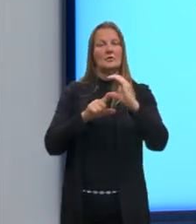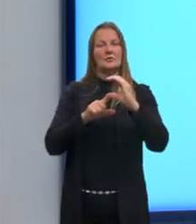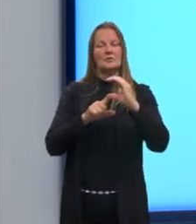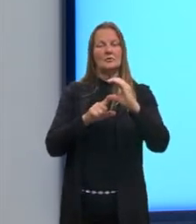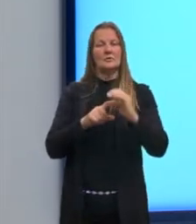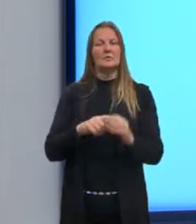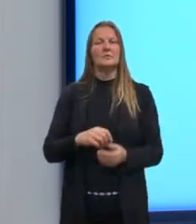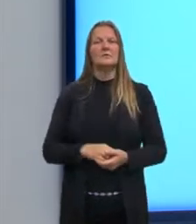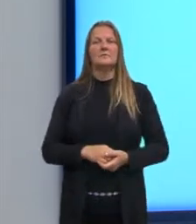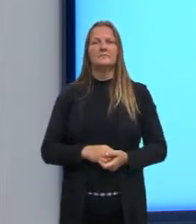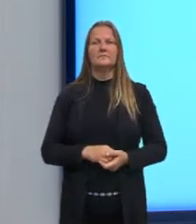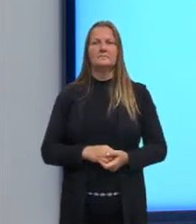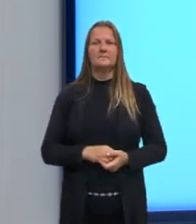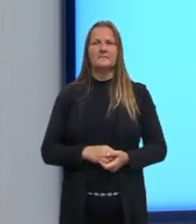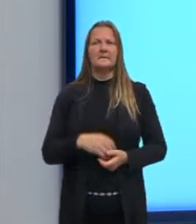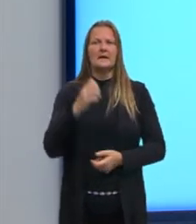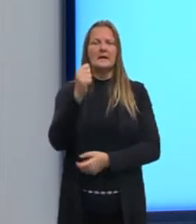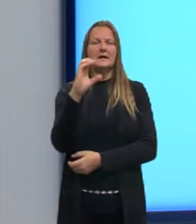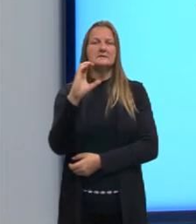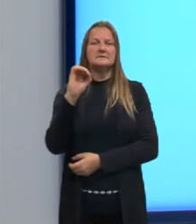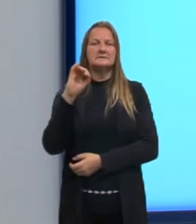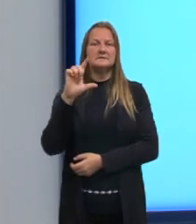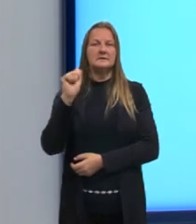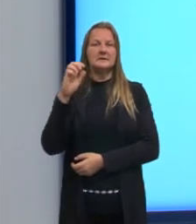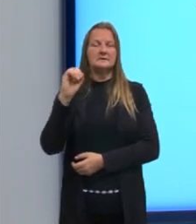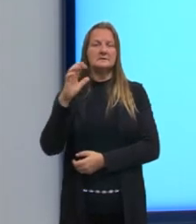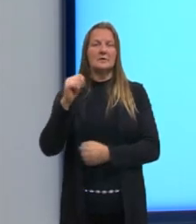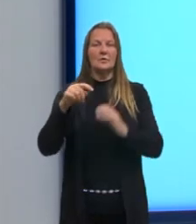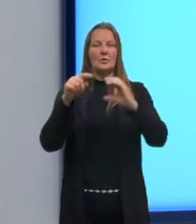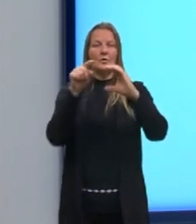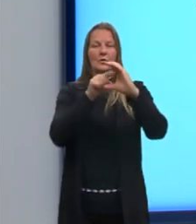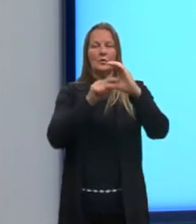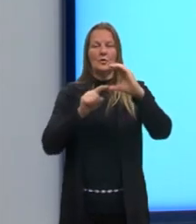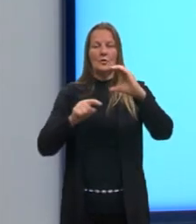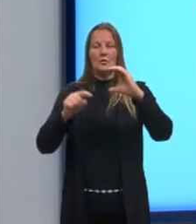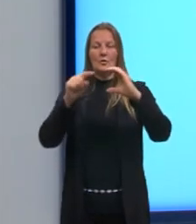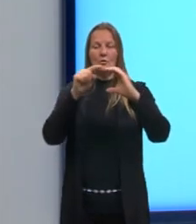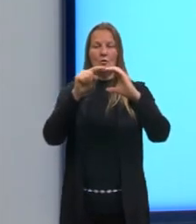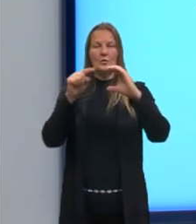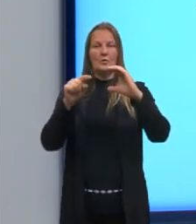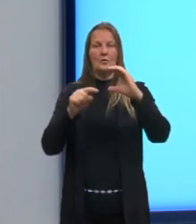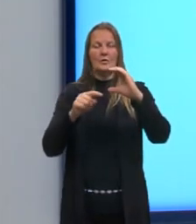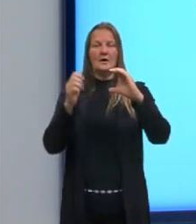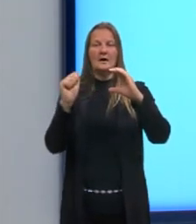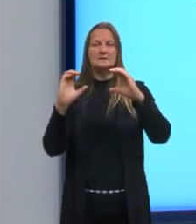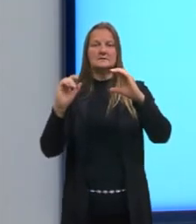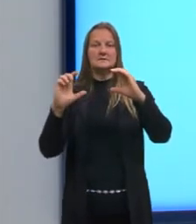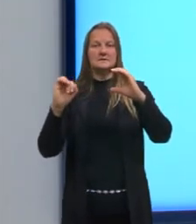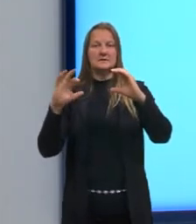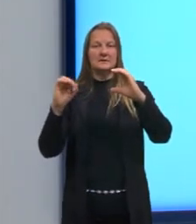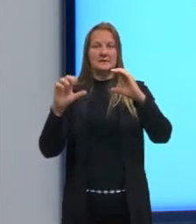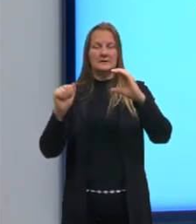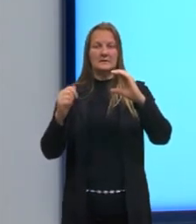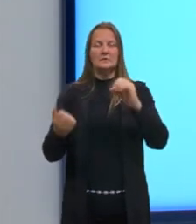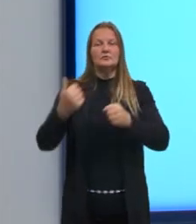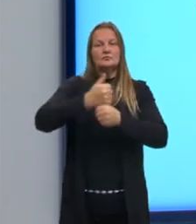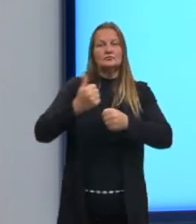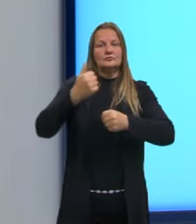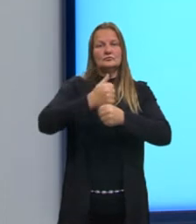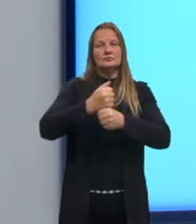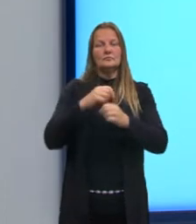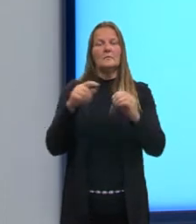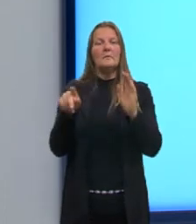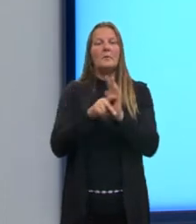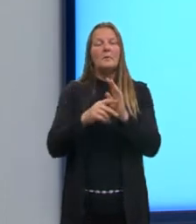quilação é um hidrogênio do anel aromático que é substituído por um grupo acila e na Hidrólise alcalina precisa